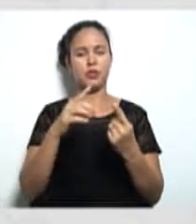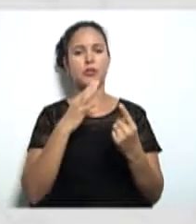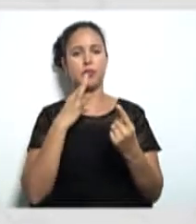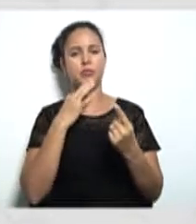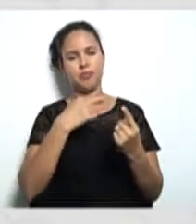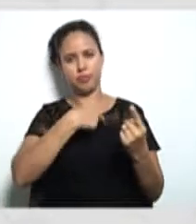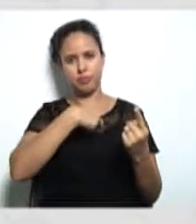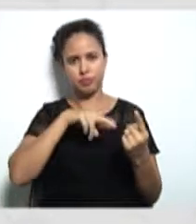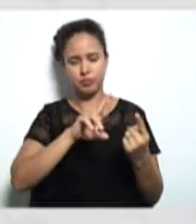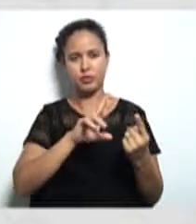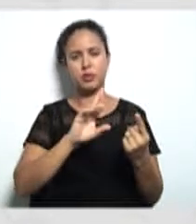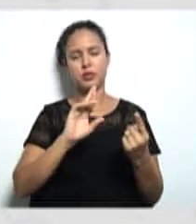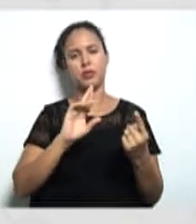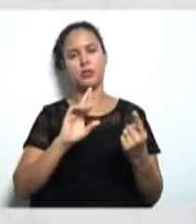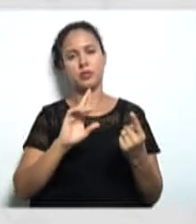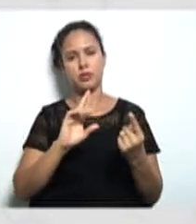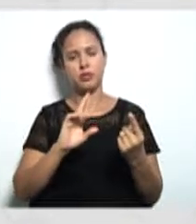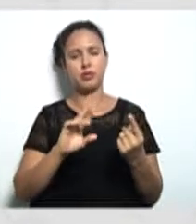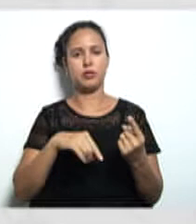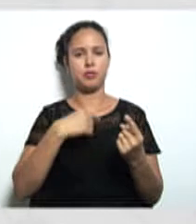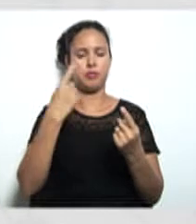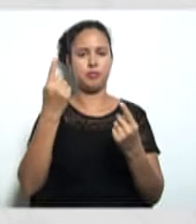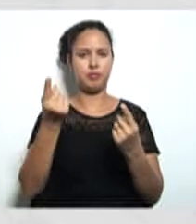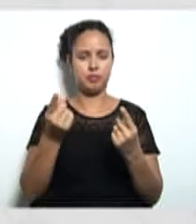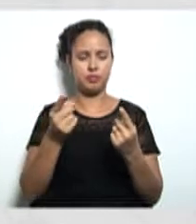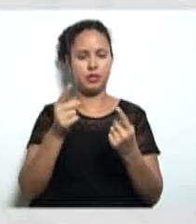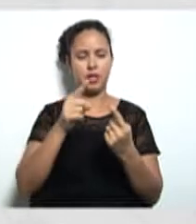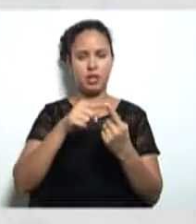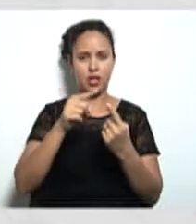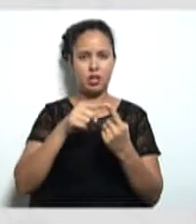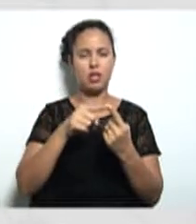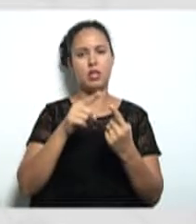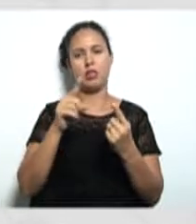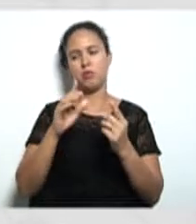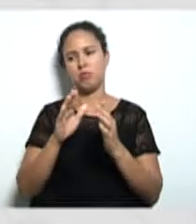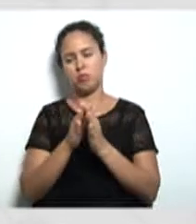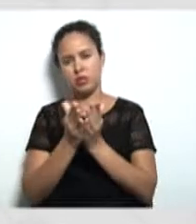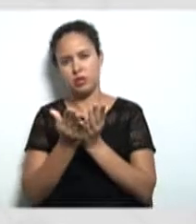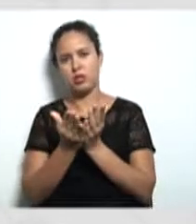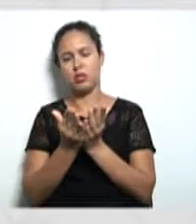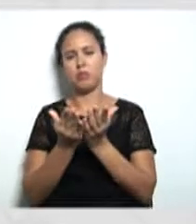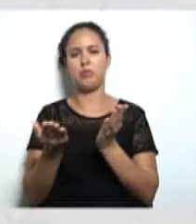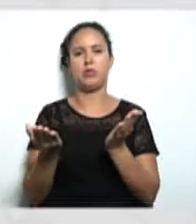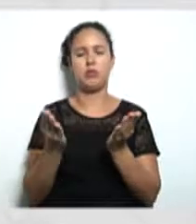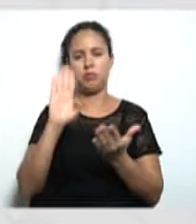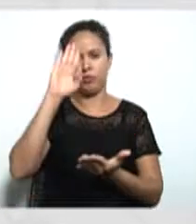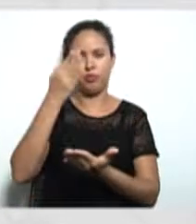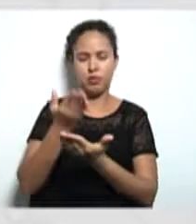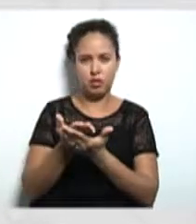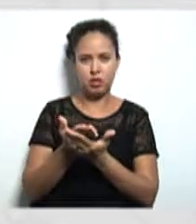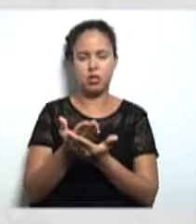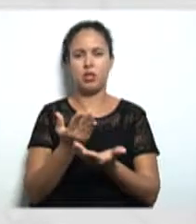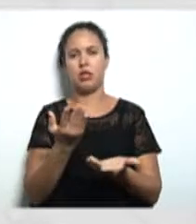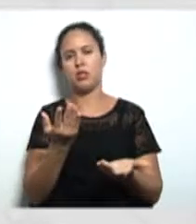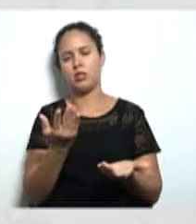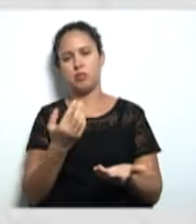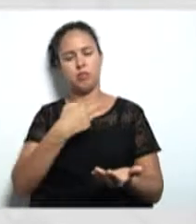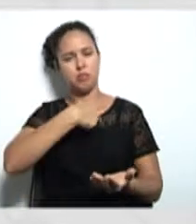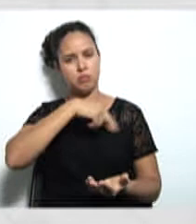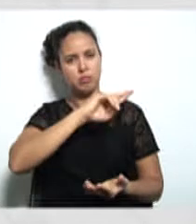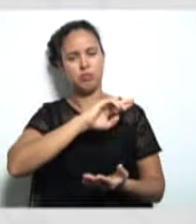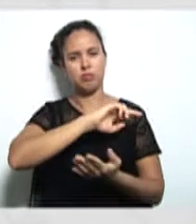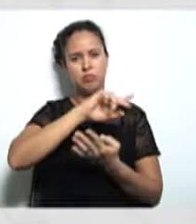religioso ou teológico, baseado em crenças. Então, geralmente, uma crença